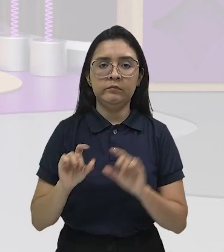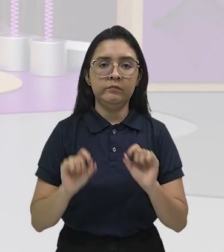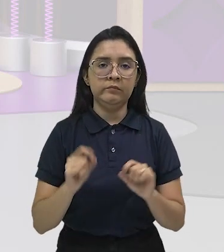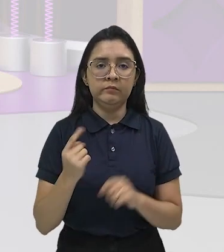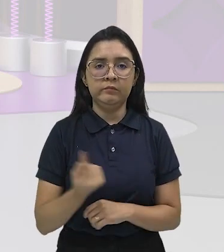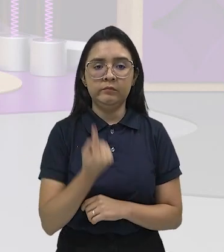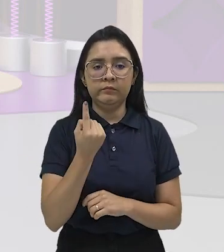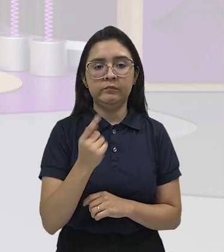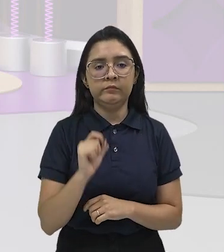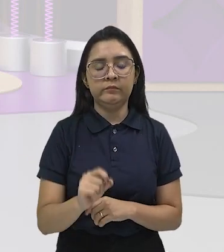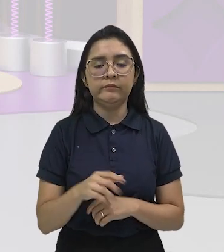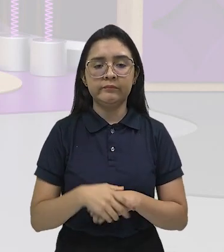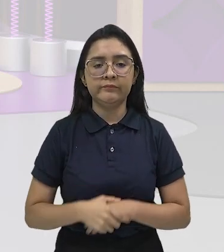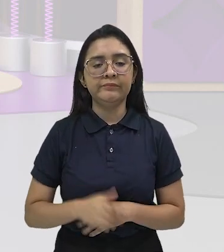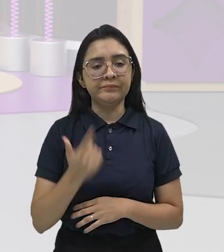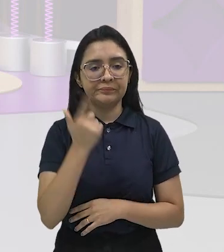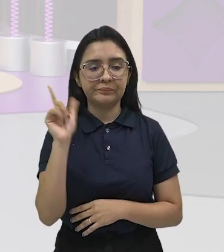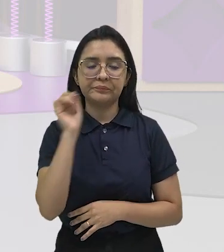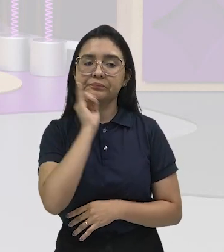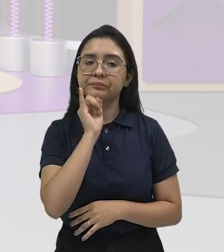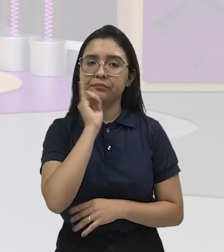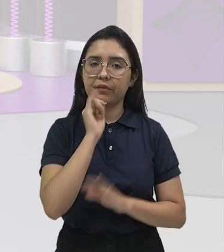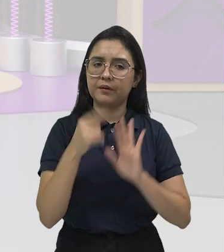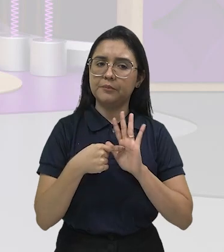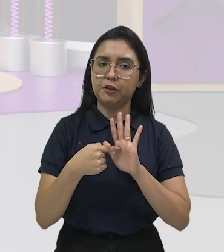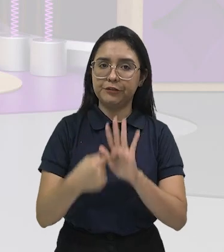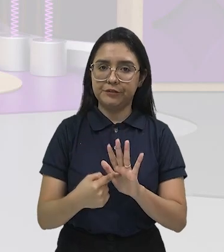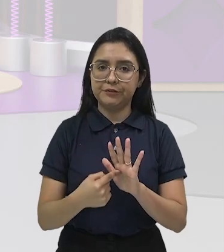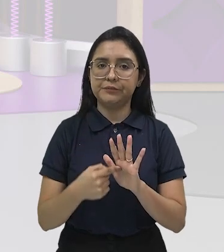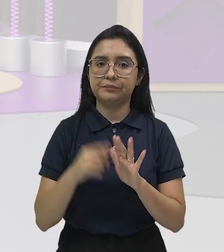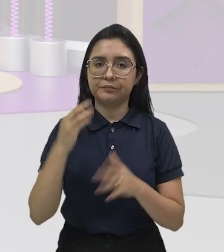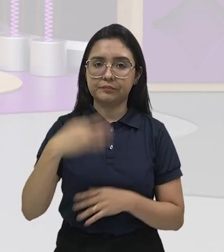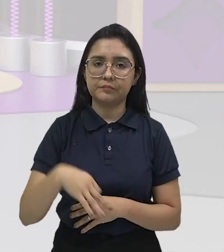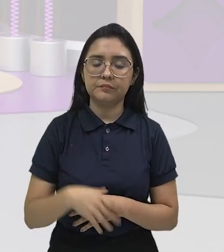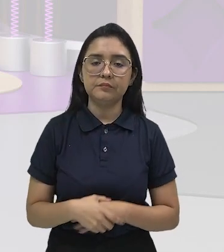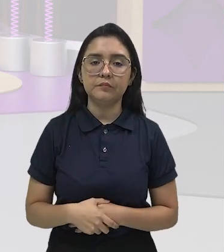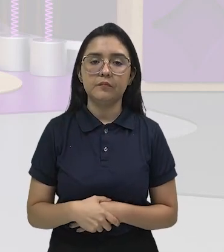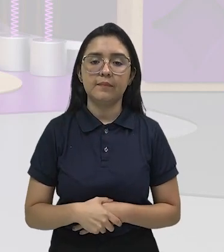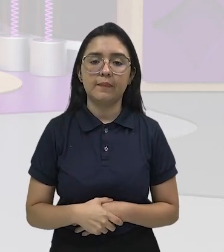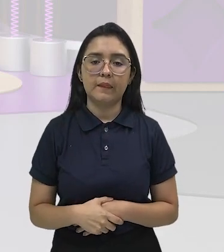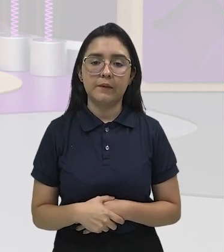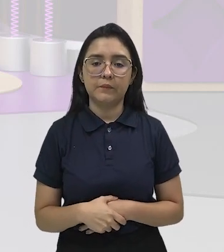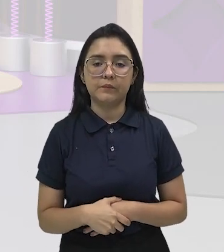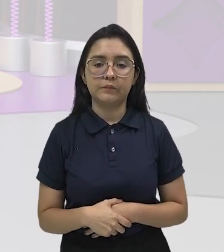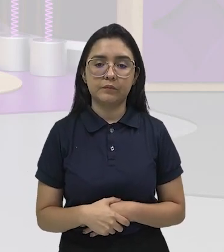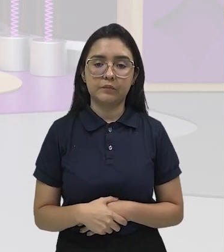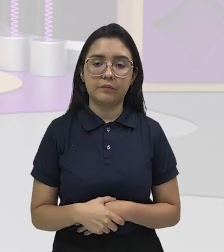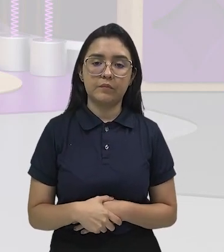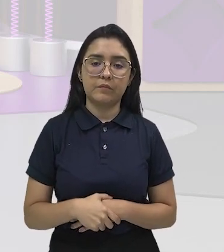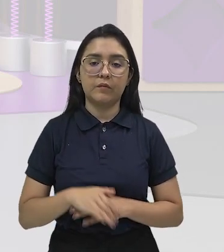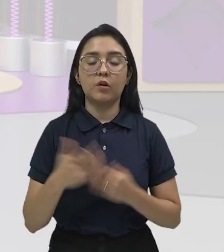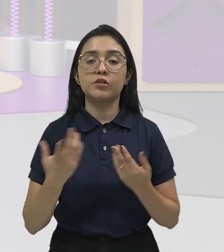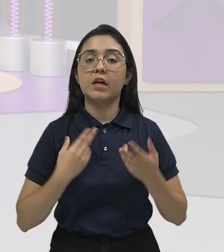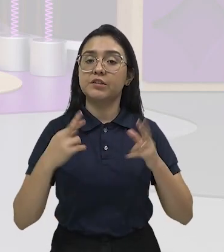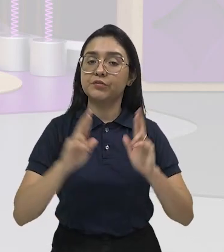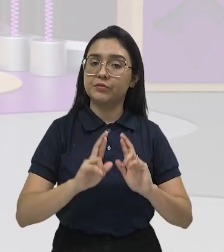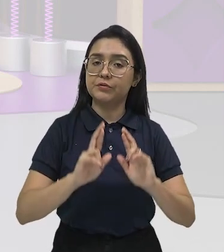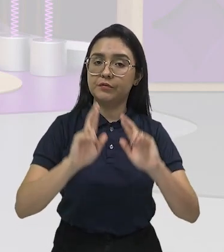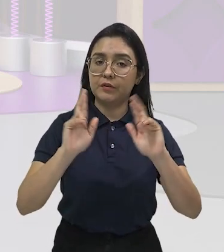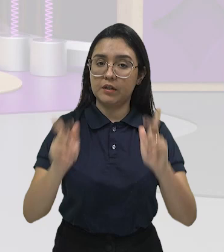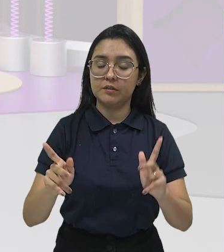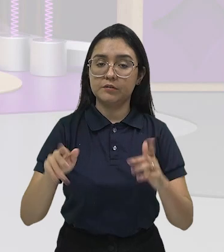uma outra situação que está sendo colocado, né? Onde as coisas são